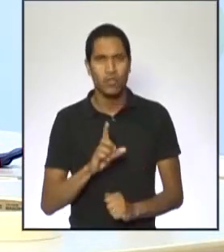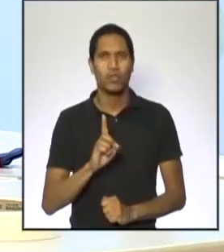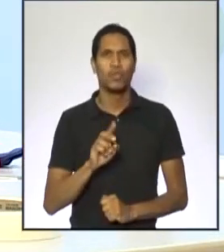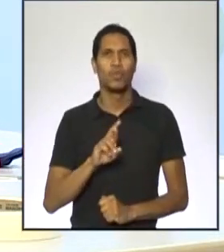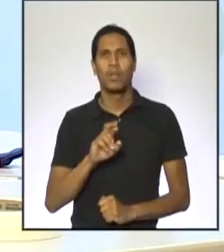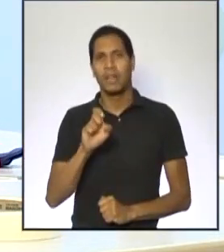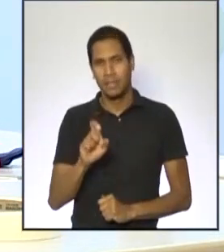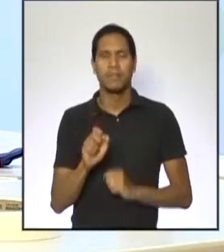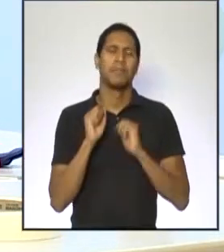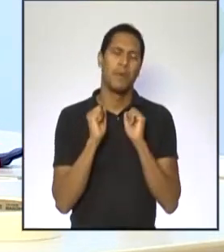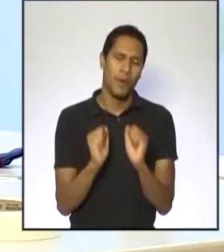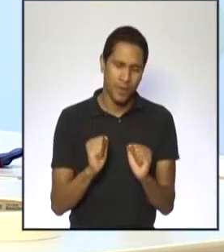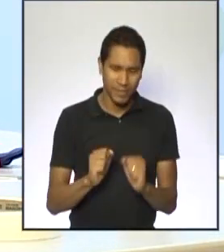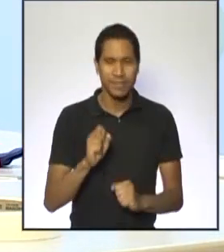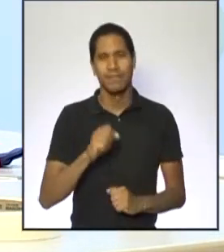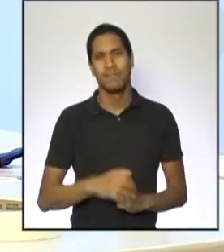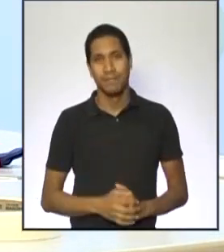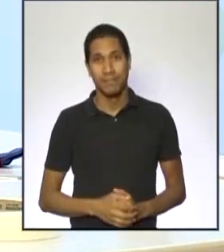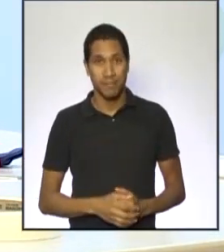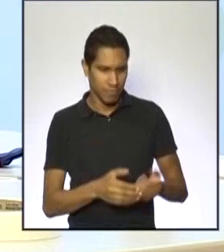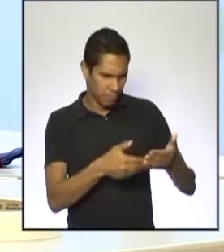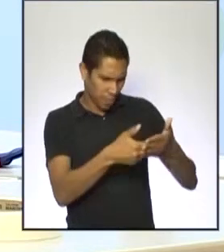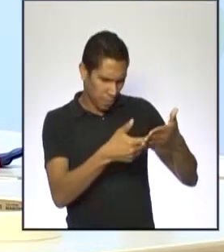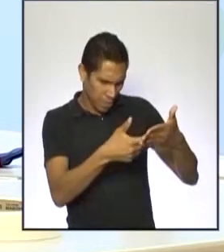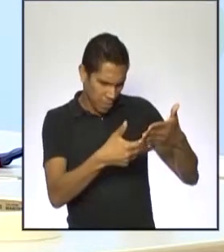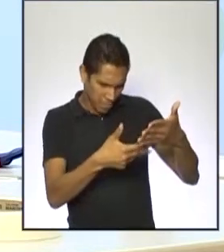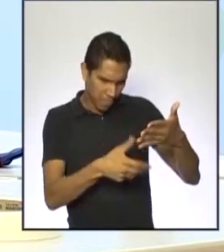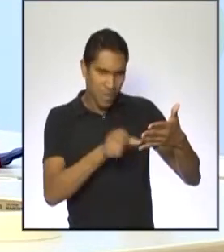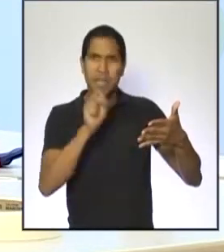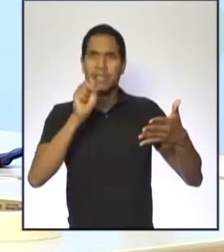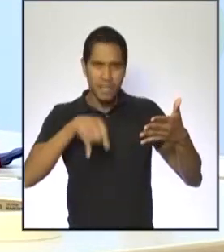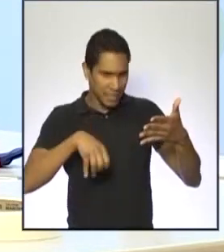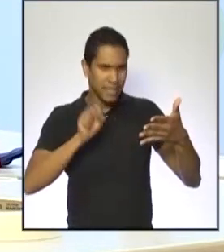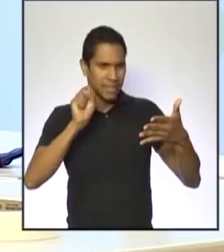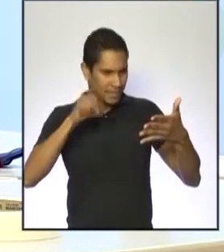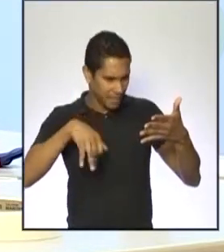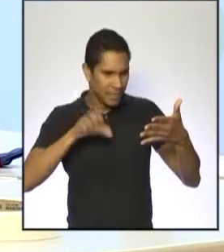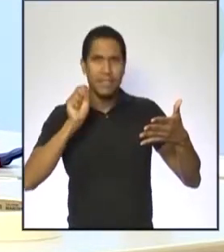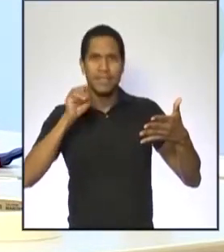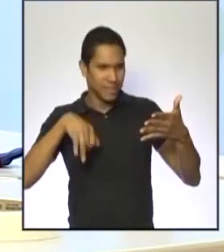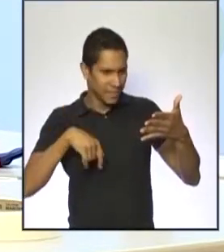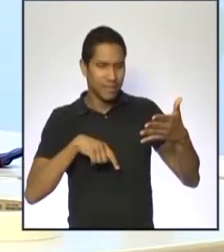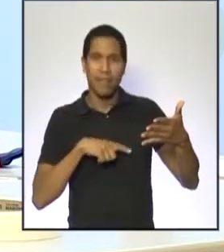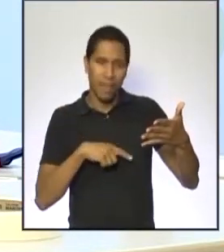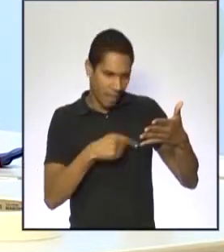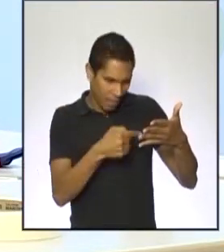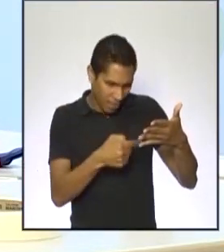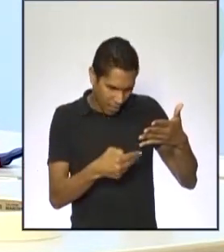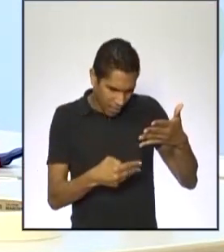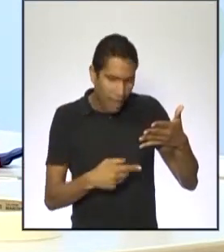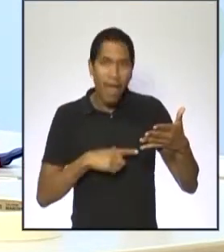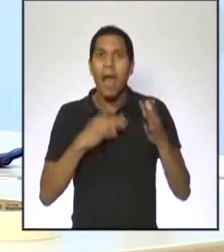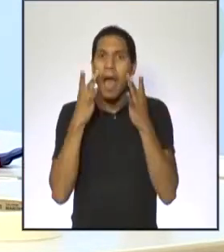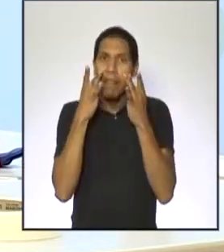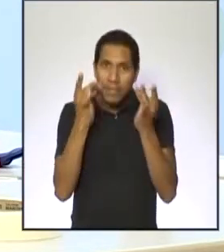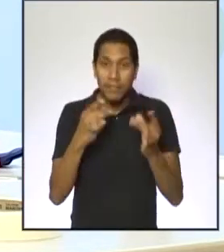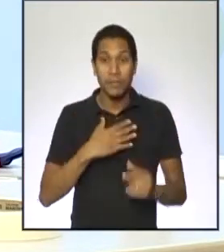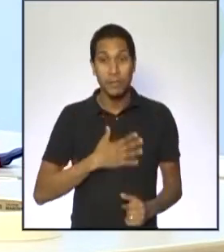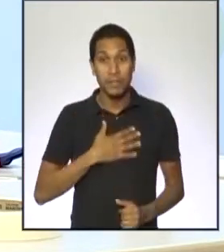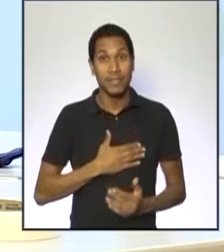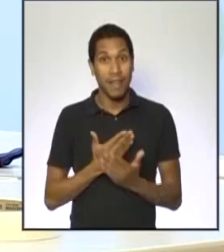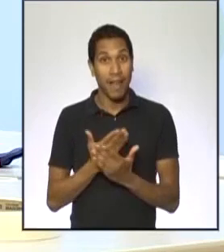Muita gente escrevendo que sim. Algumas pessoas escrevendo que estão prestando atenção, professora, que estão gostando